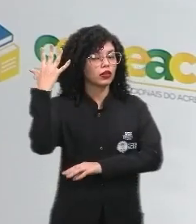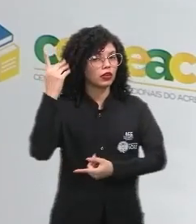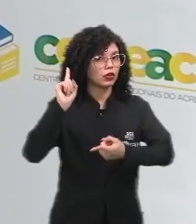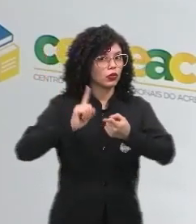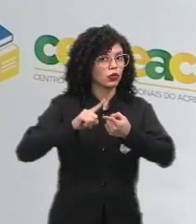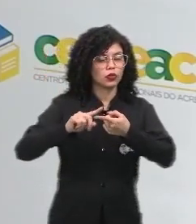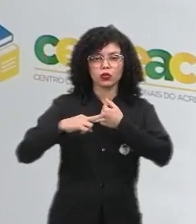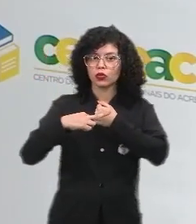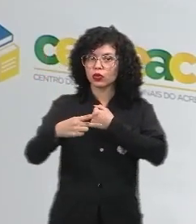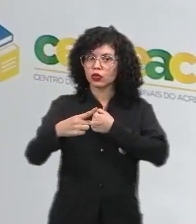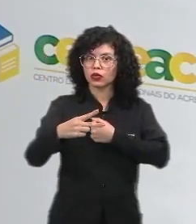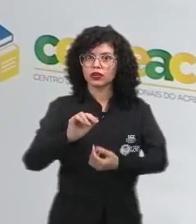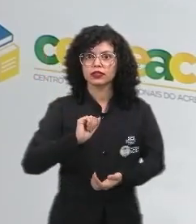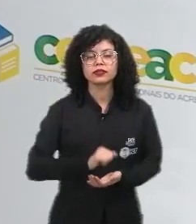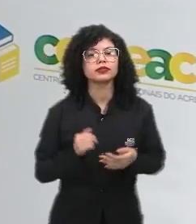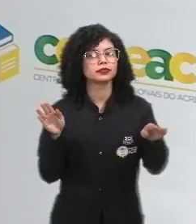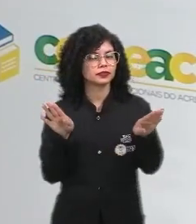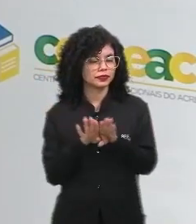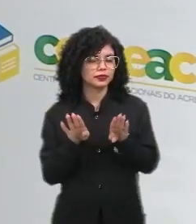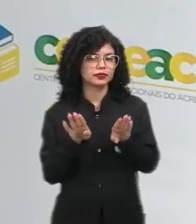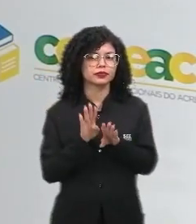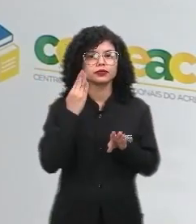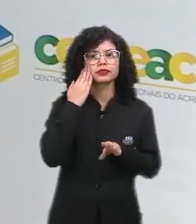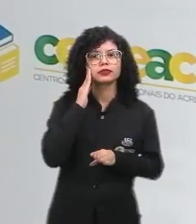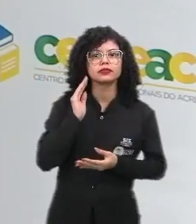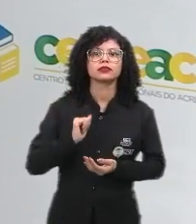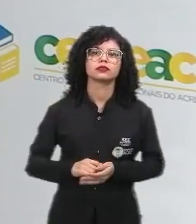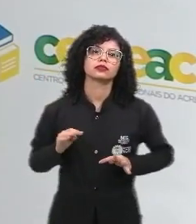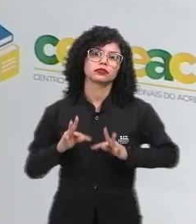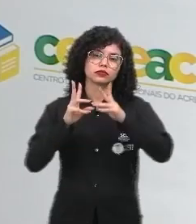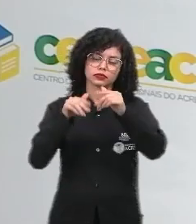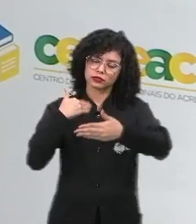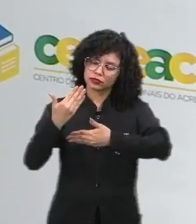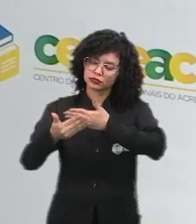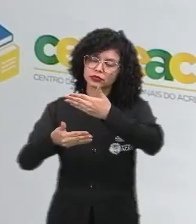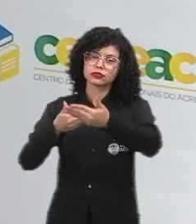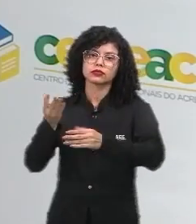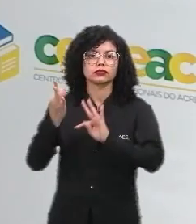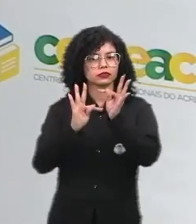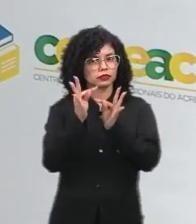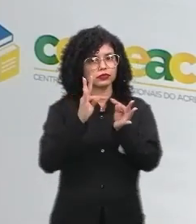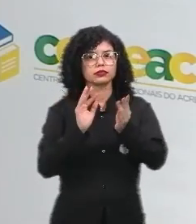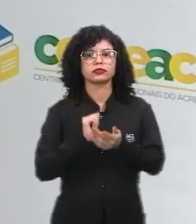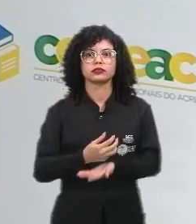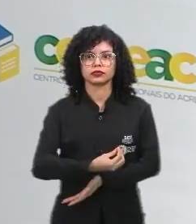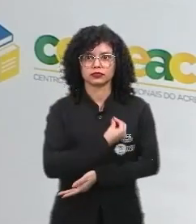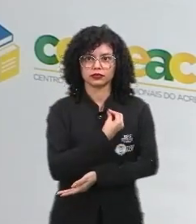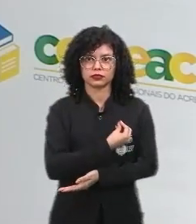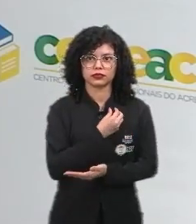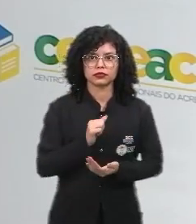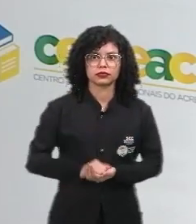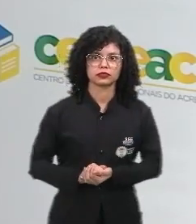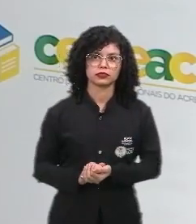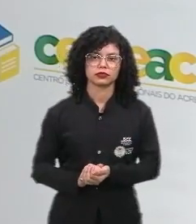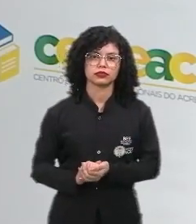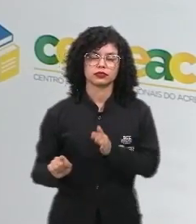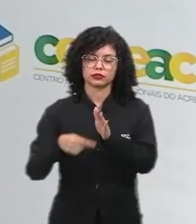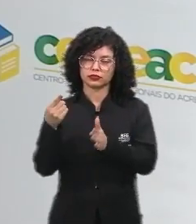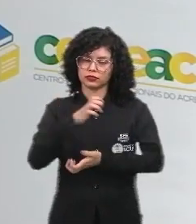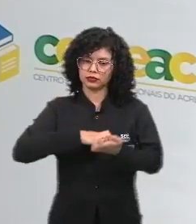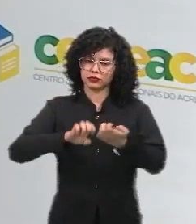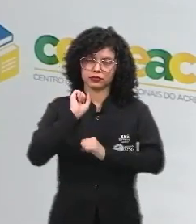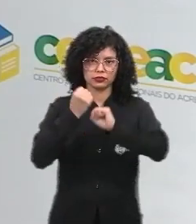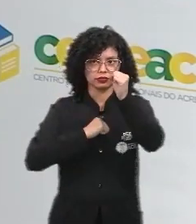as consequências e também entendamos, todo o processo tecnológico vivenciado desde a primeira